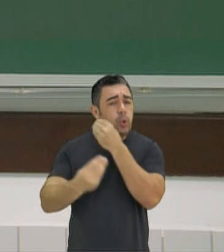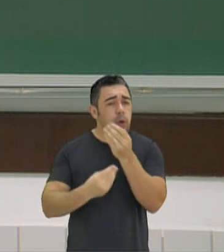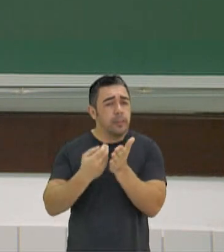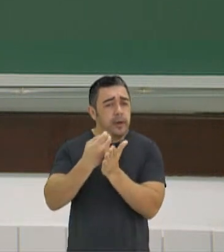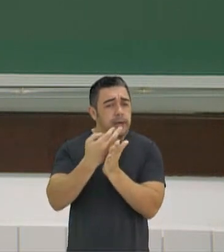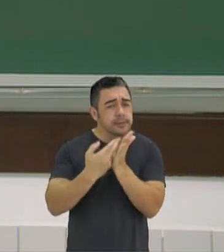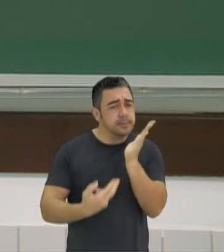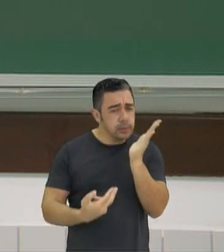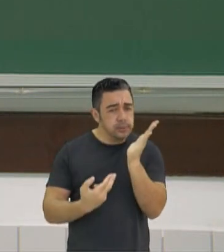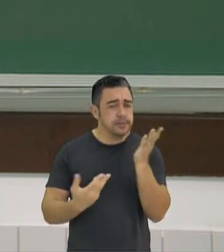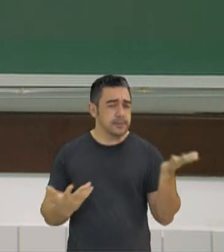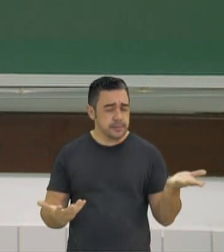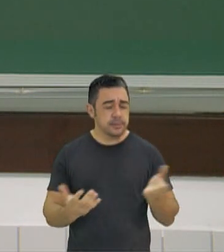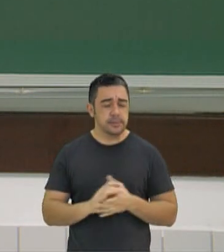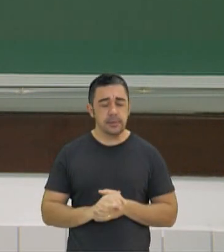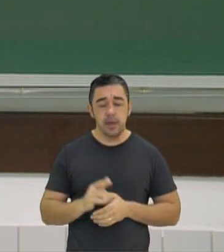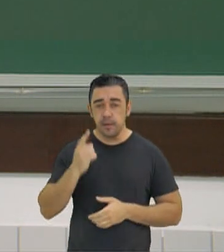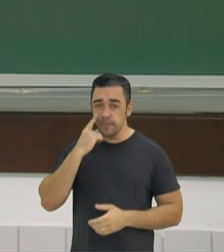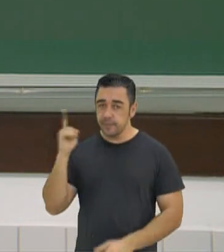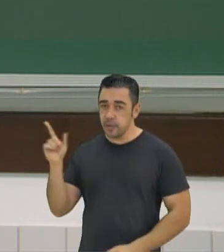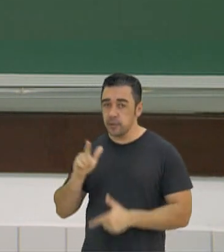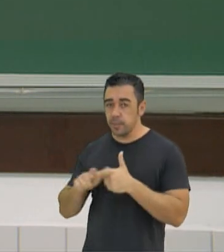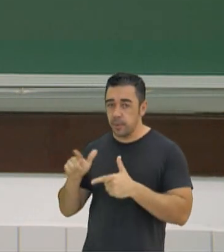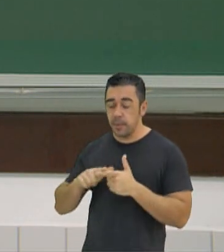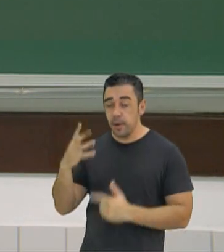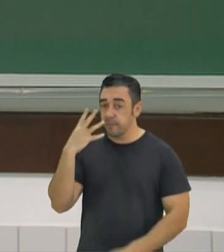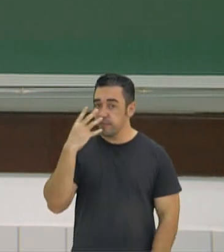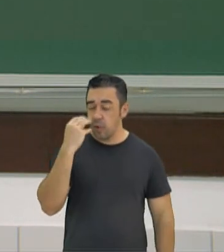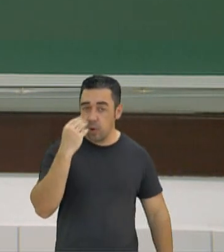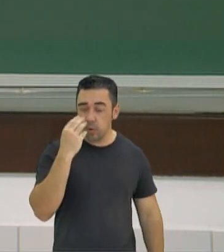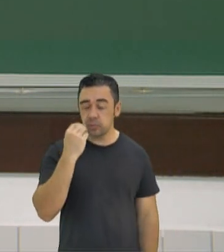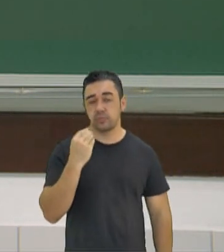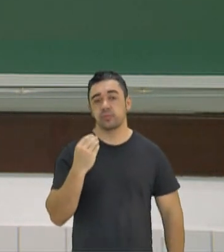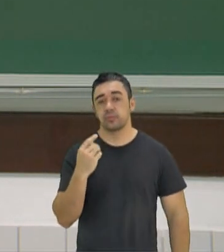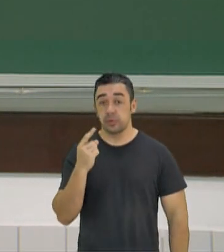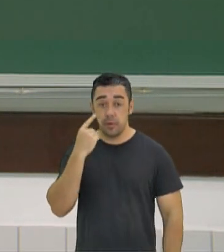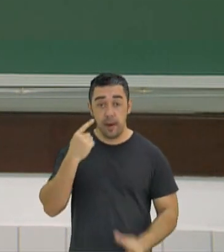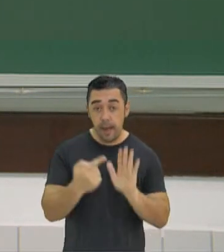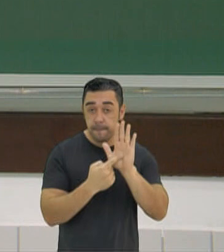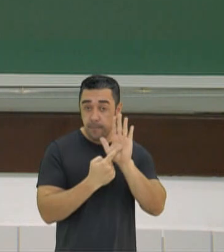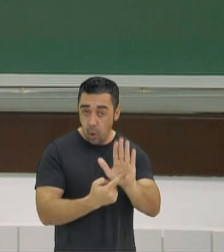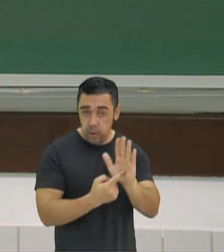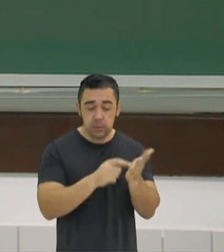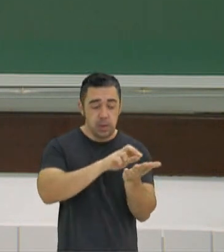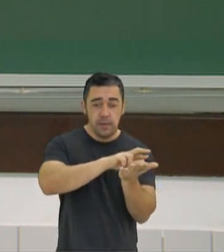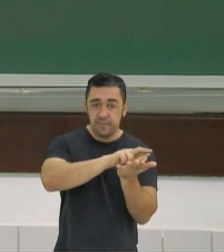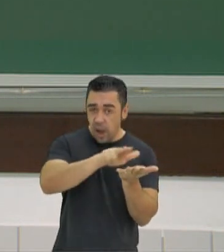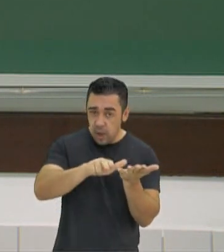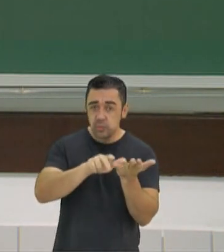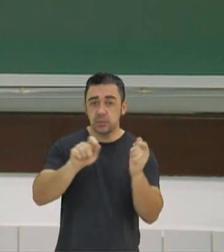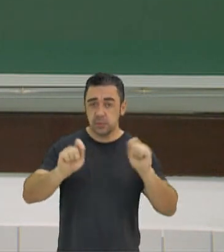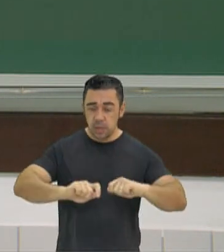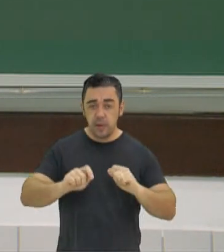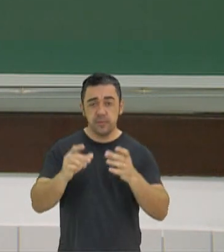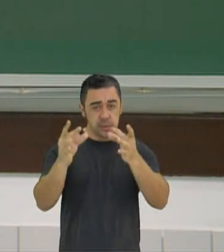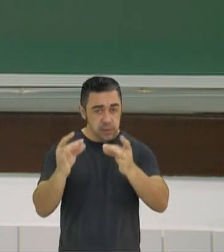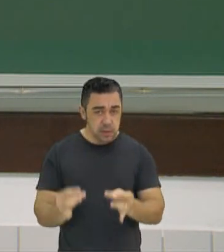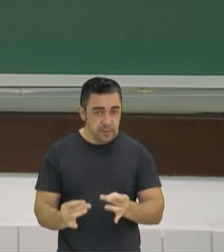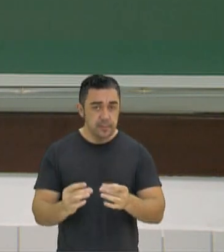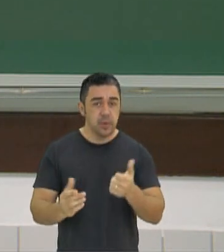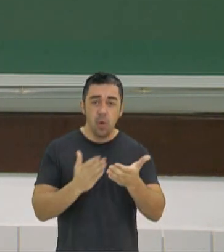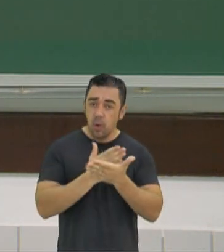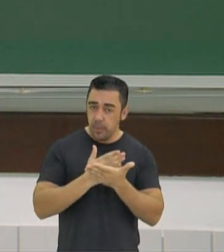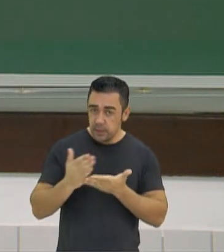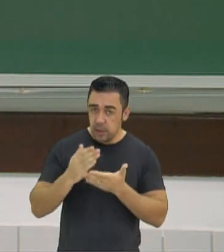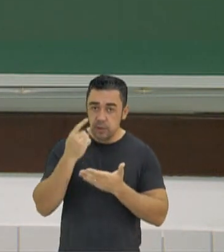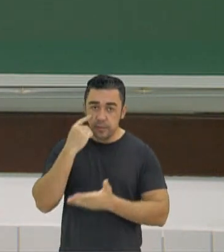desse texto. Então veja que a problemática da foto, ela pode ter vários aspectos a serem descritos. Então vocês podem começar,